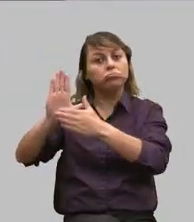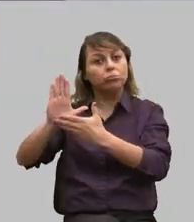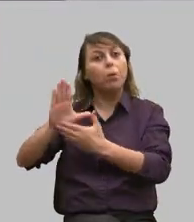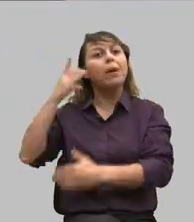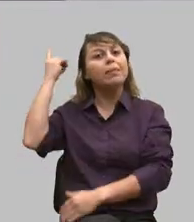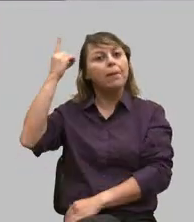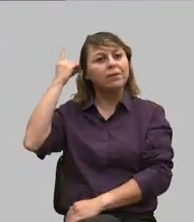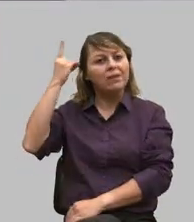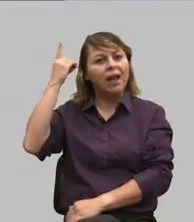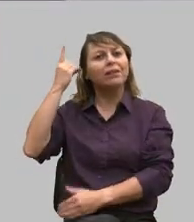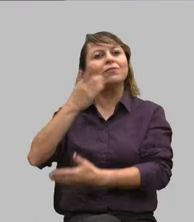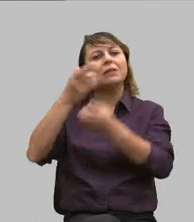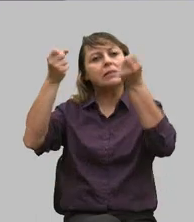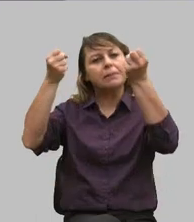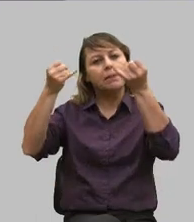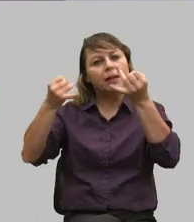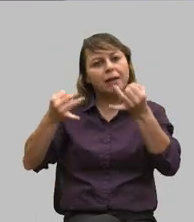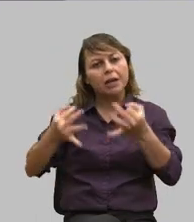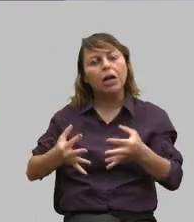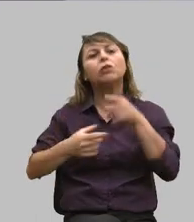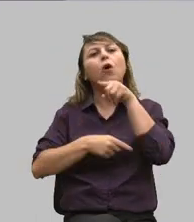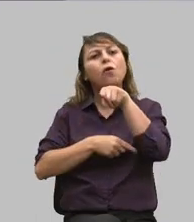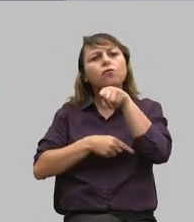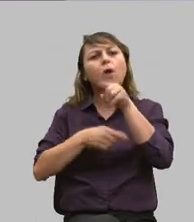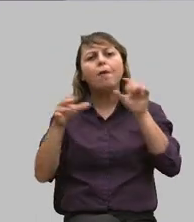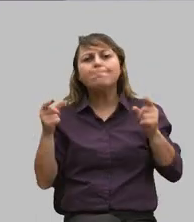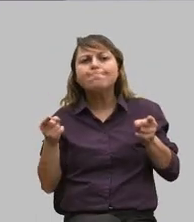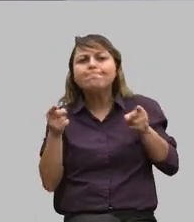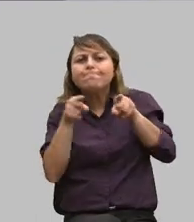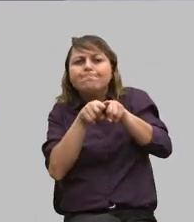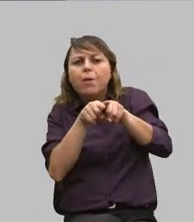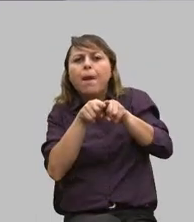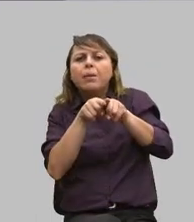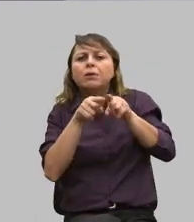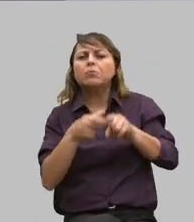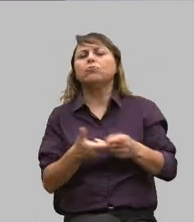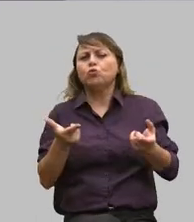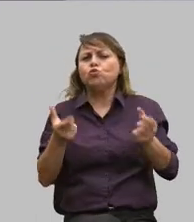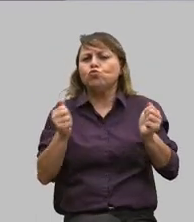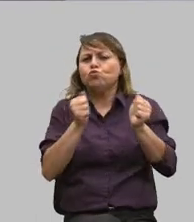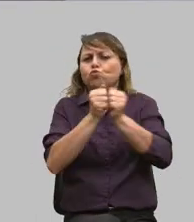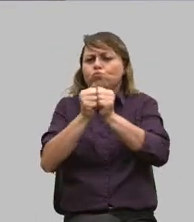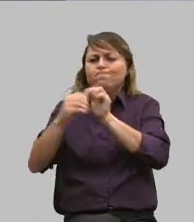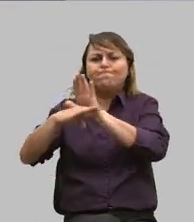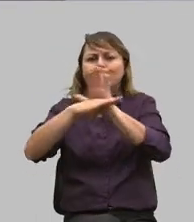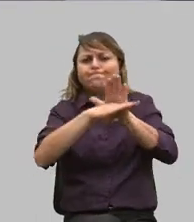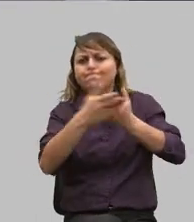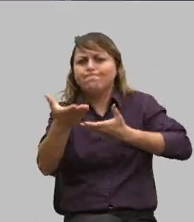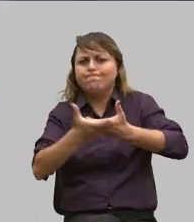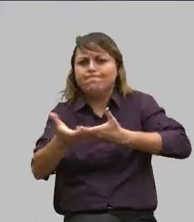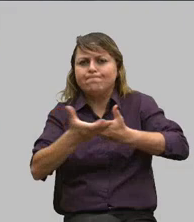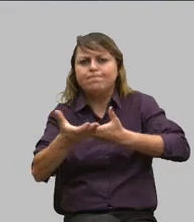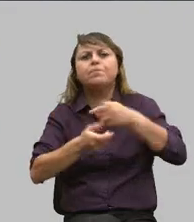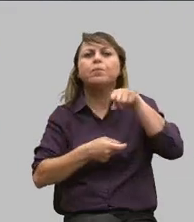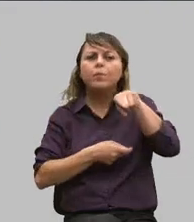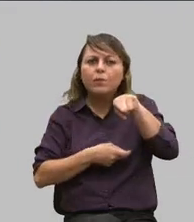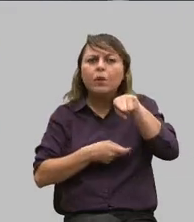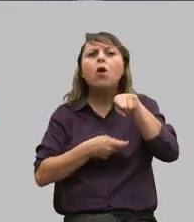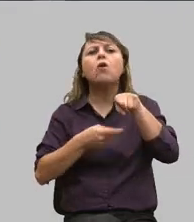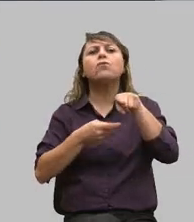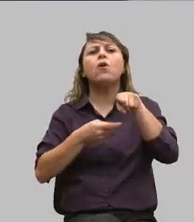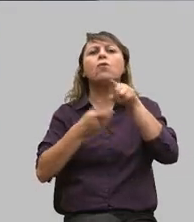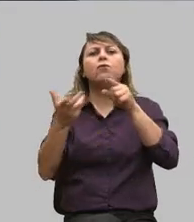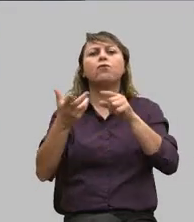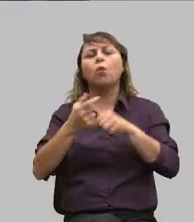iniciou falando é um programa que foi feito em parceria é um programa pra gente muito especial sabe e ele foi feito em parceria uma não foram nem